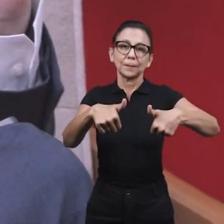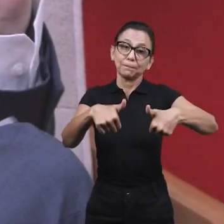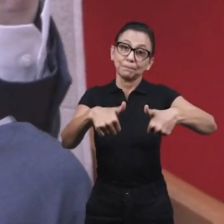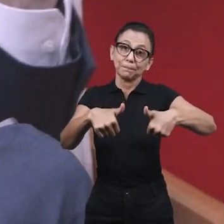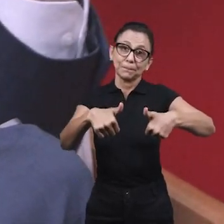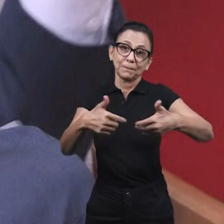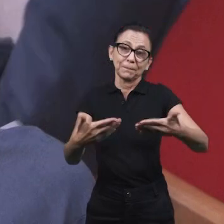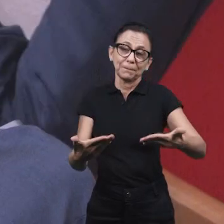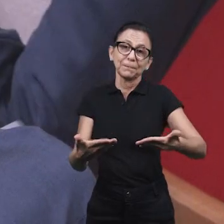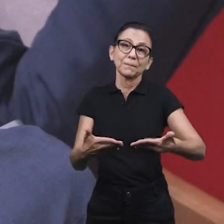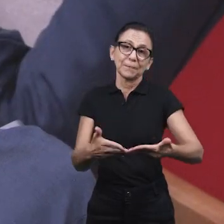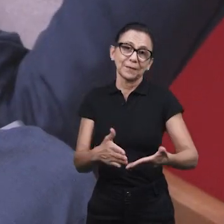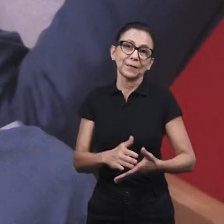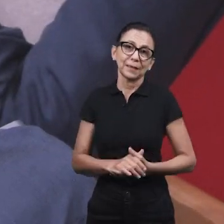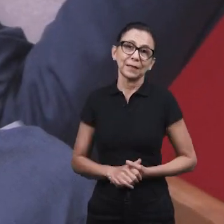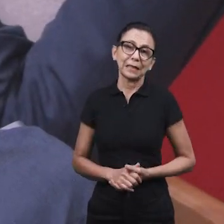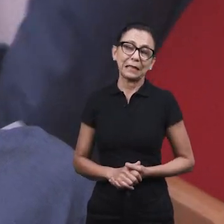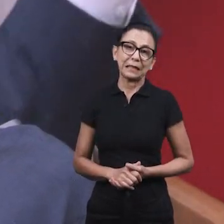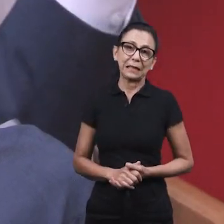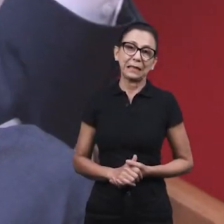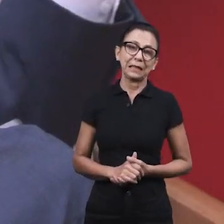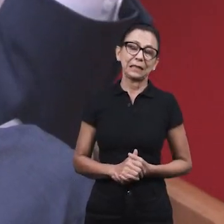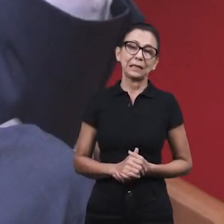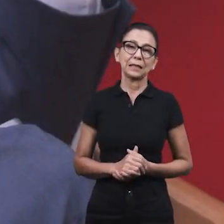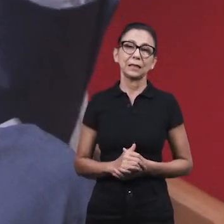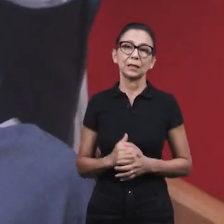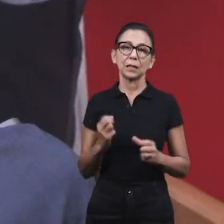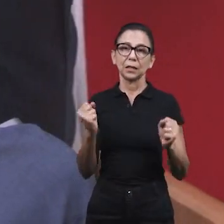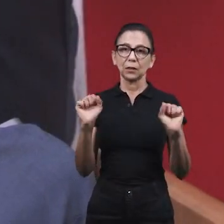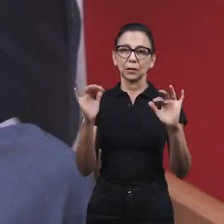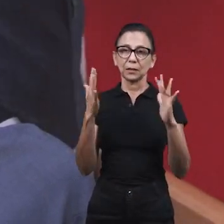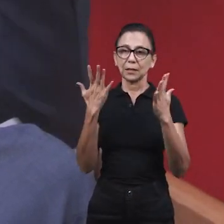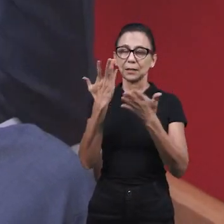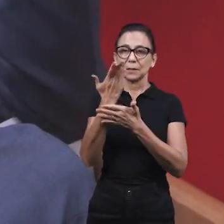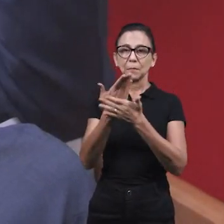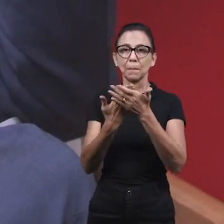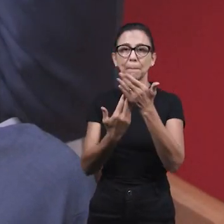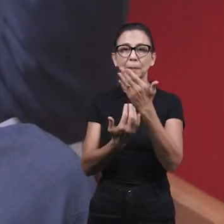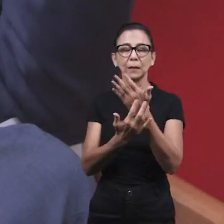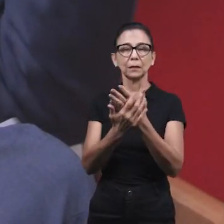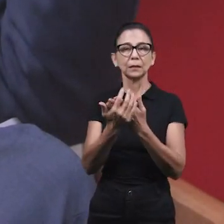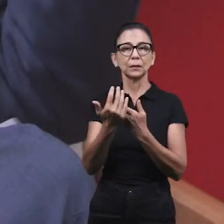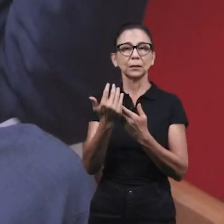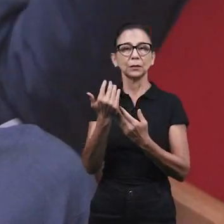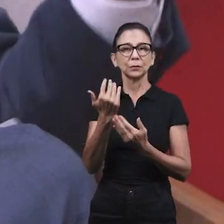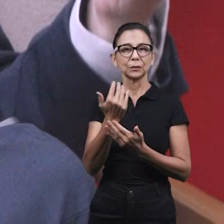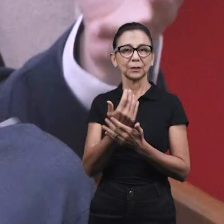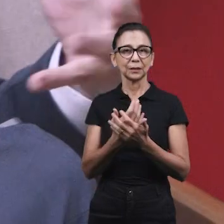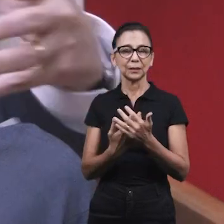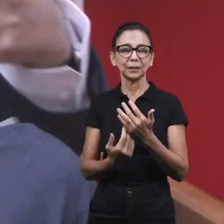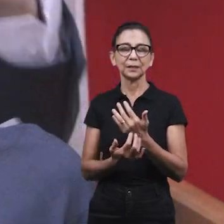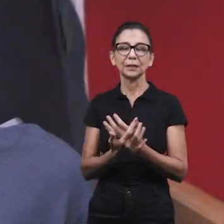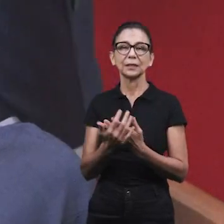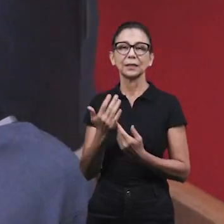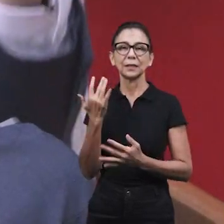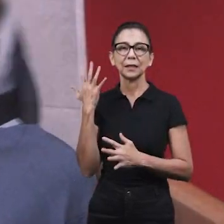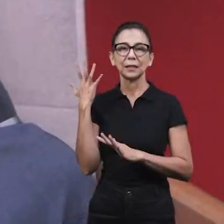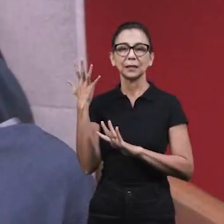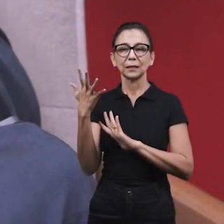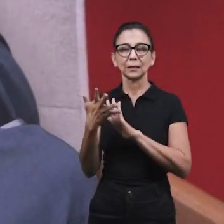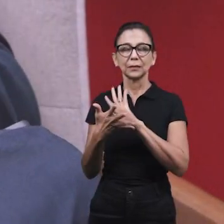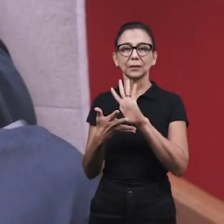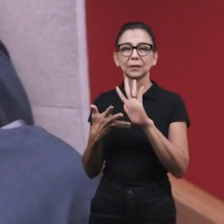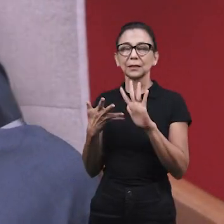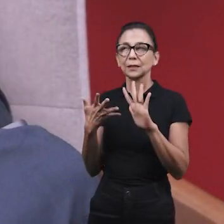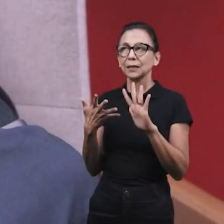tomar. Uma aqui com a boca, são os atos exteriores, a sua vida.